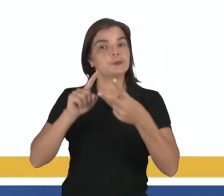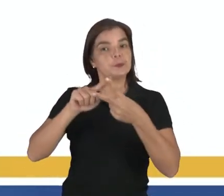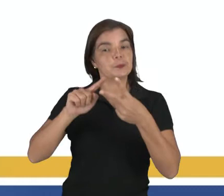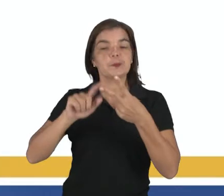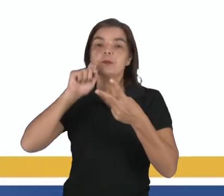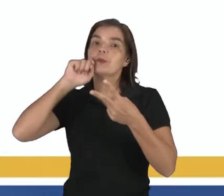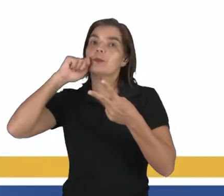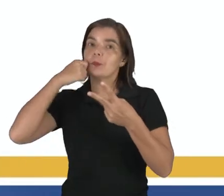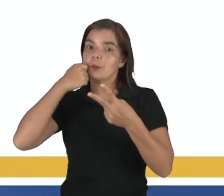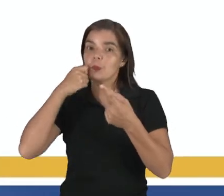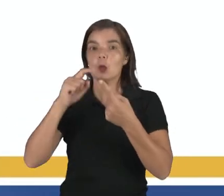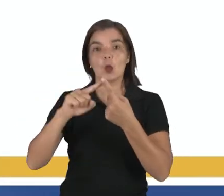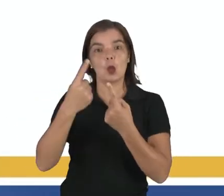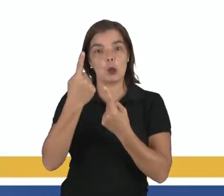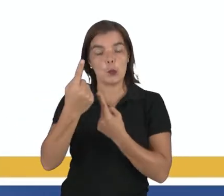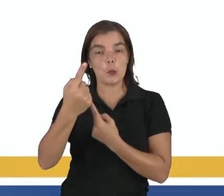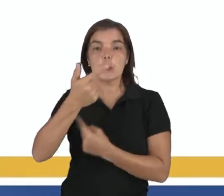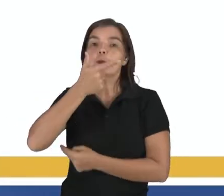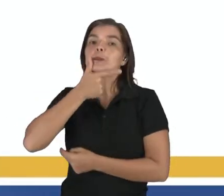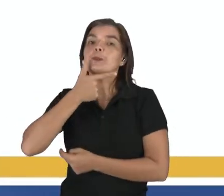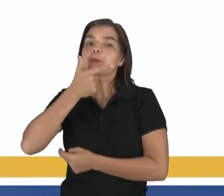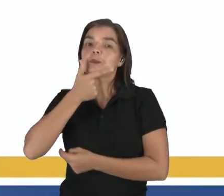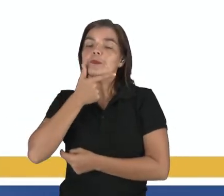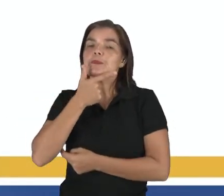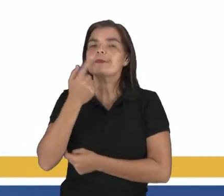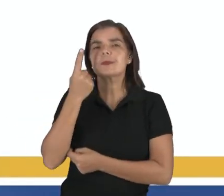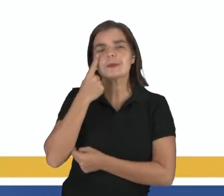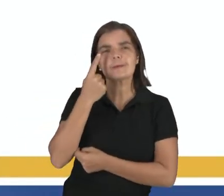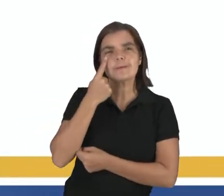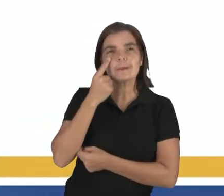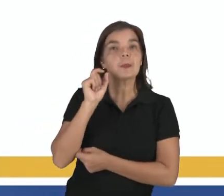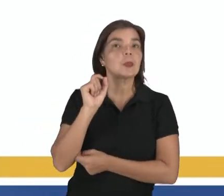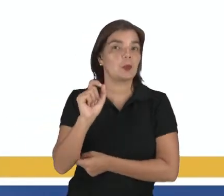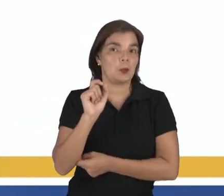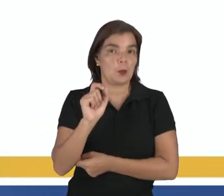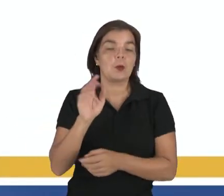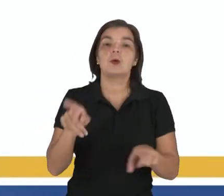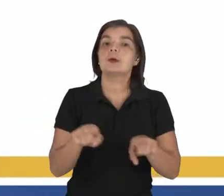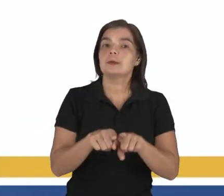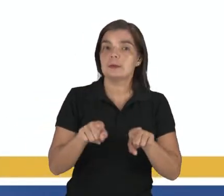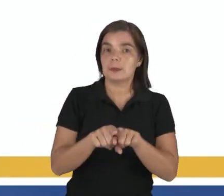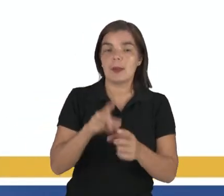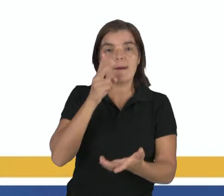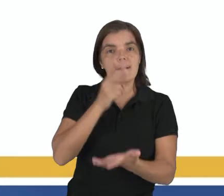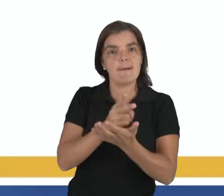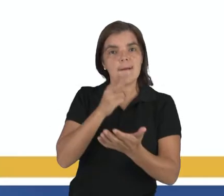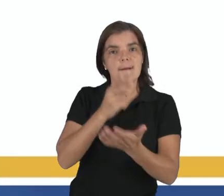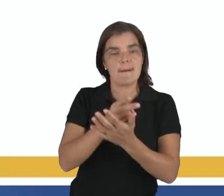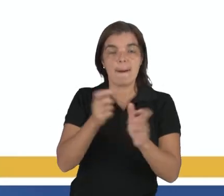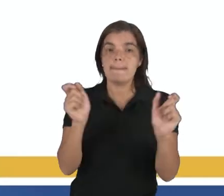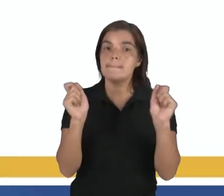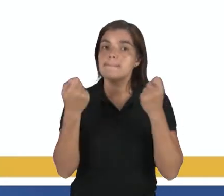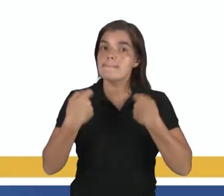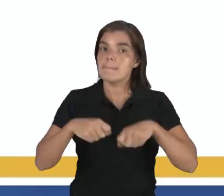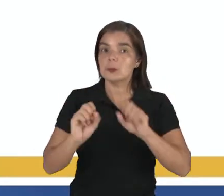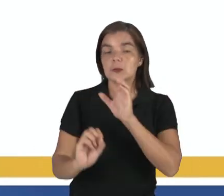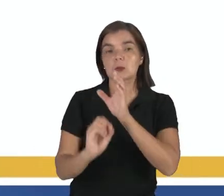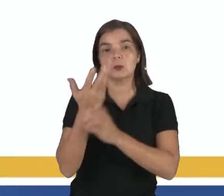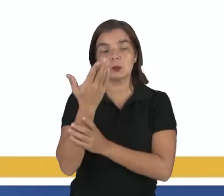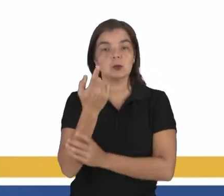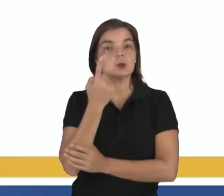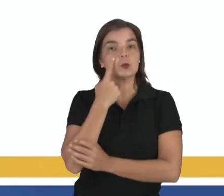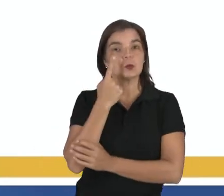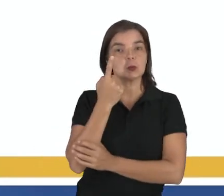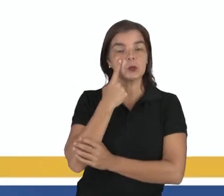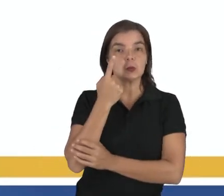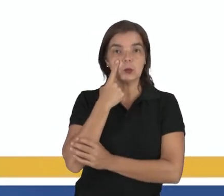2 pães e um queijo. Então, isso aqui é uma analogia, né, para a gente estar... Sempre isso precisa acontecer quando a